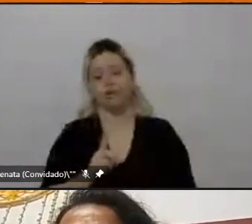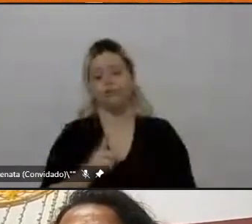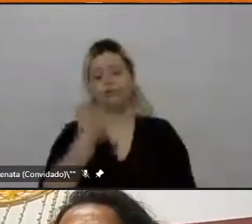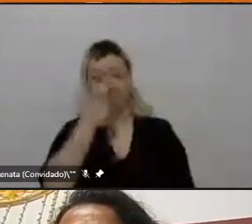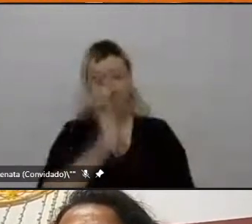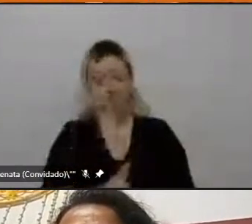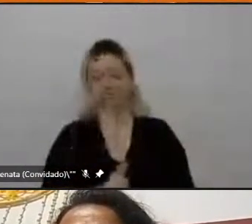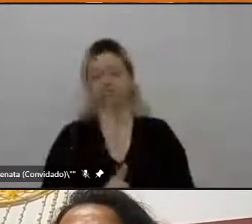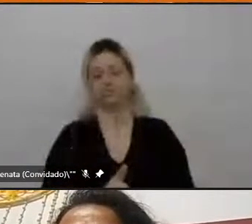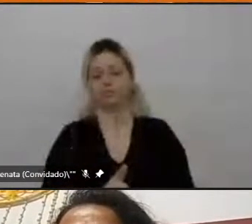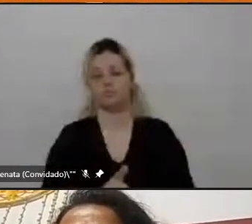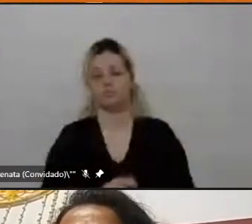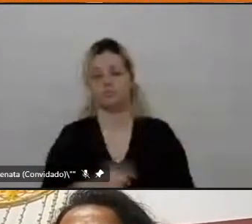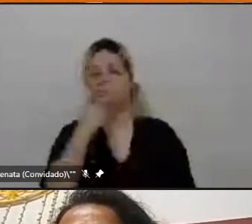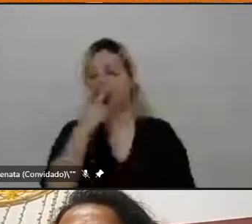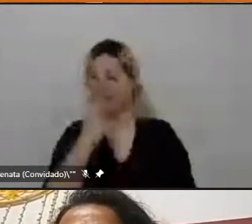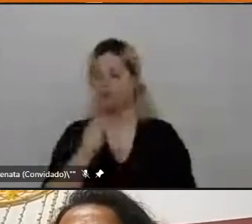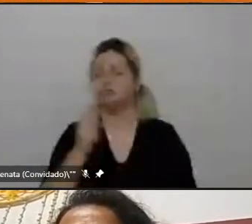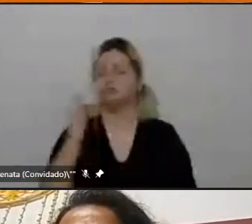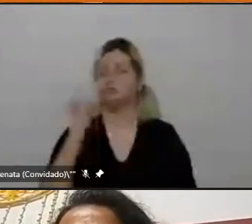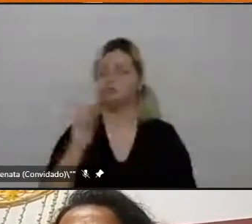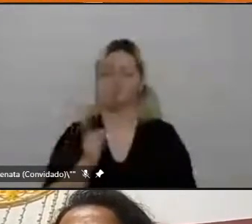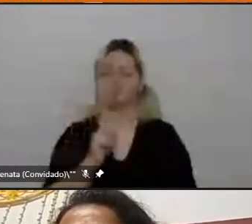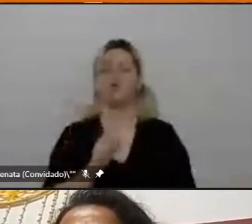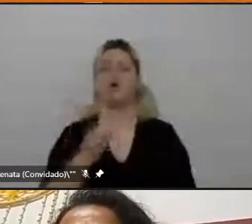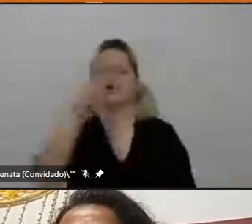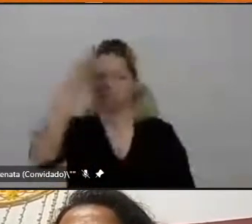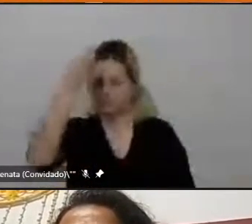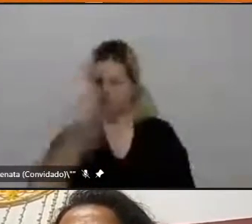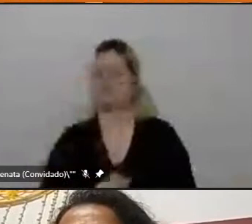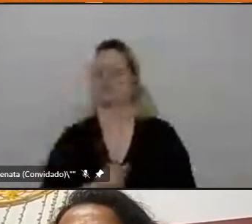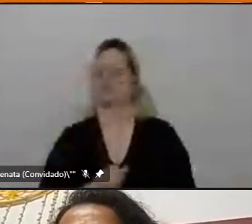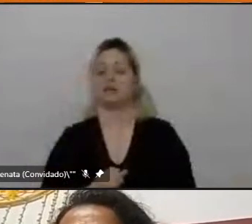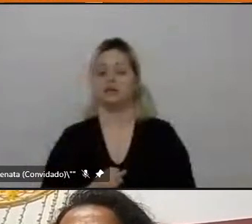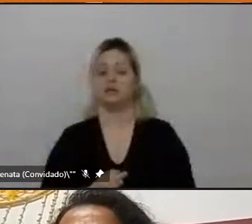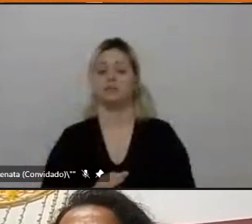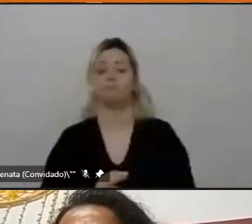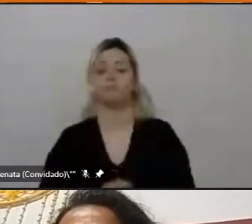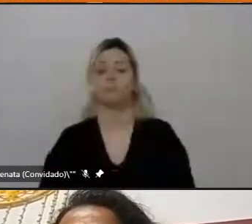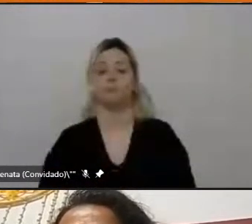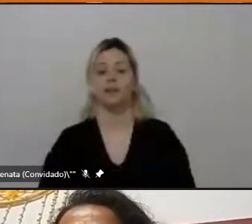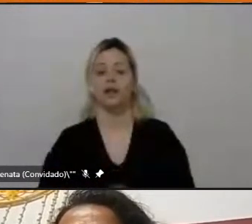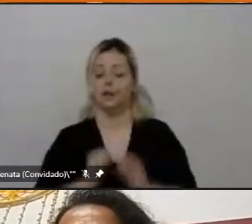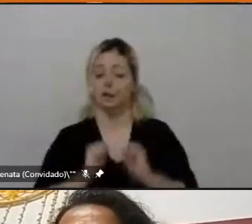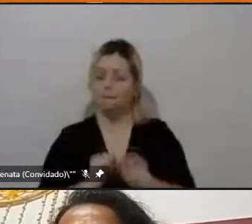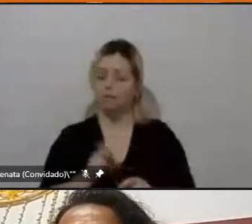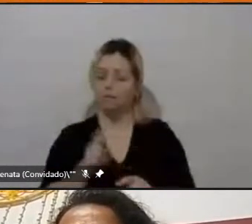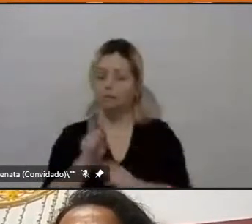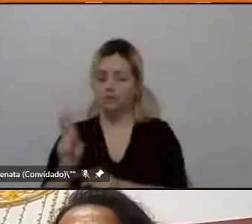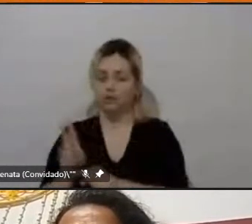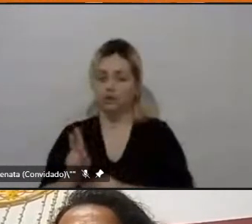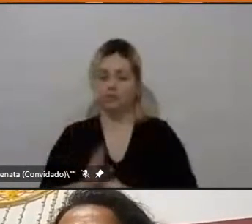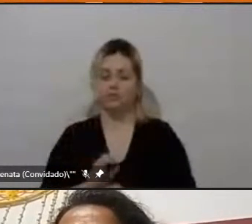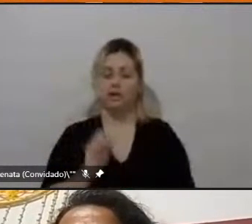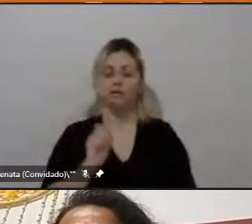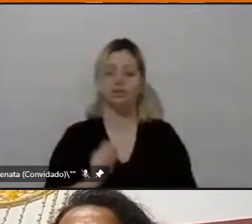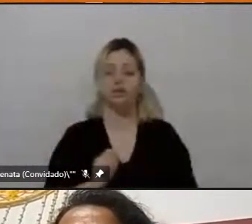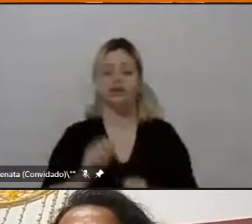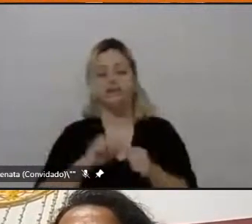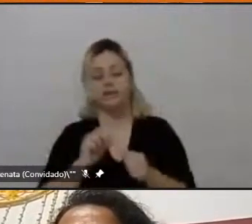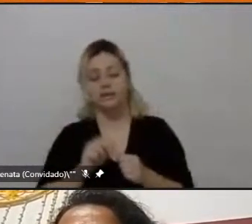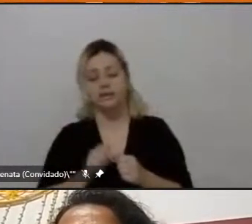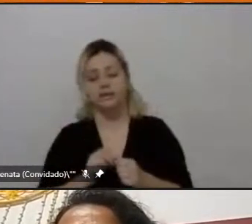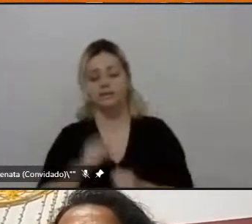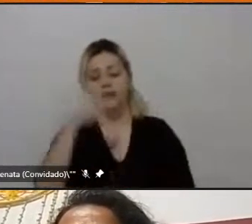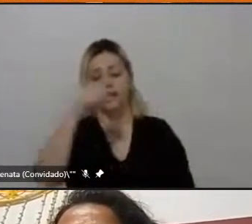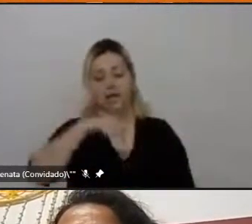Eu tenho certeza. Queria que ela, se puder, aí dar uma ajuda, ver o que a gente pode fazer para... Esse aqui é